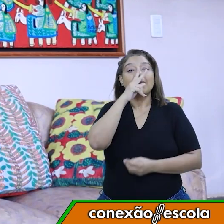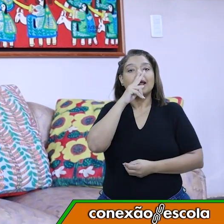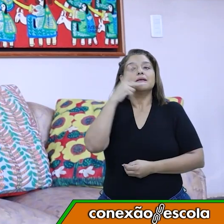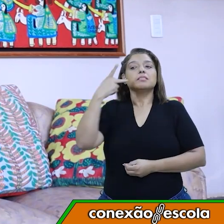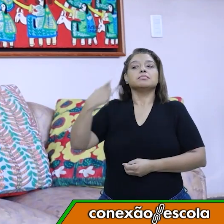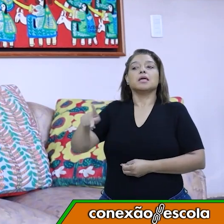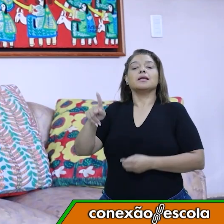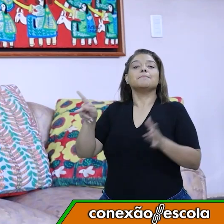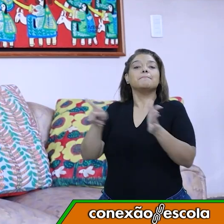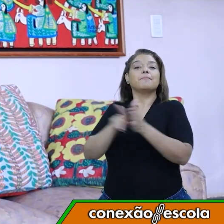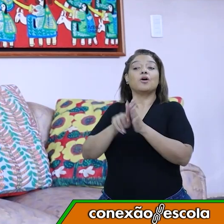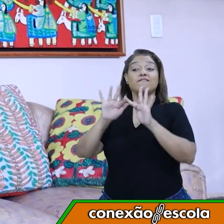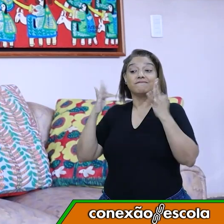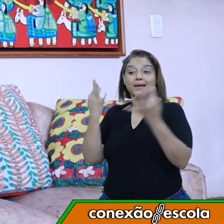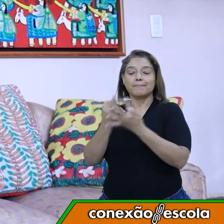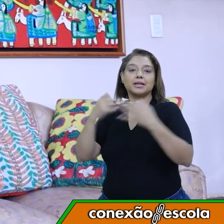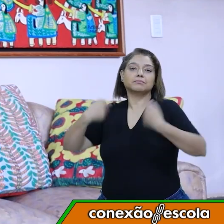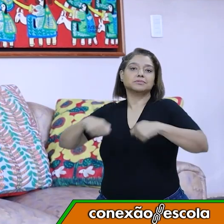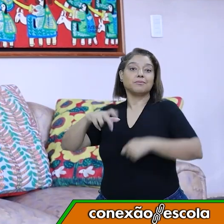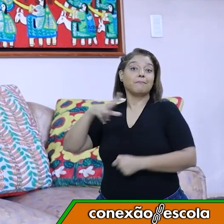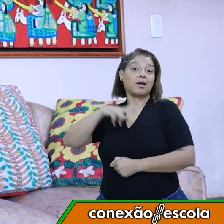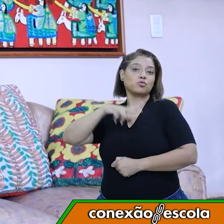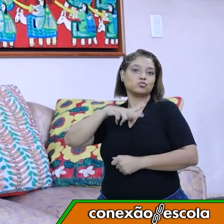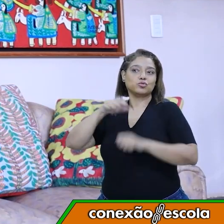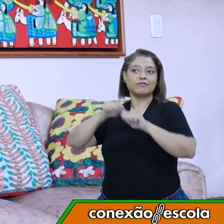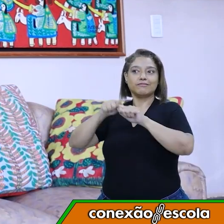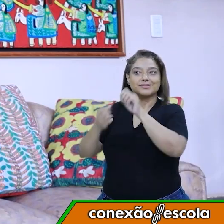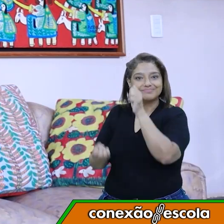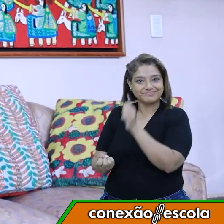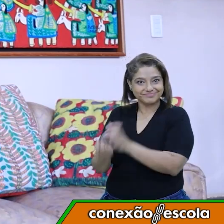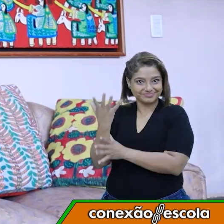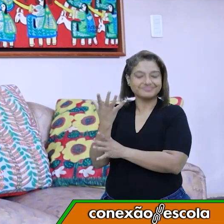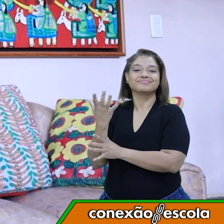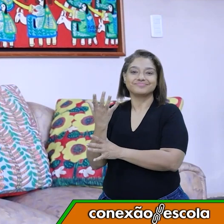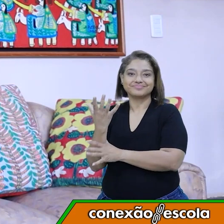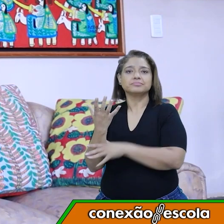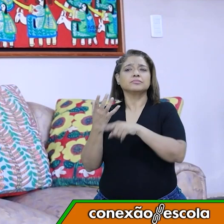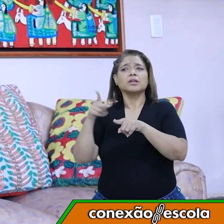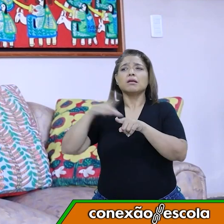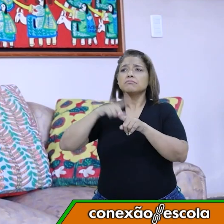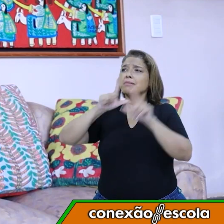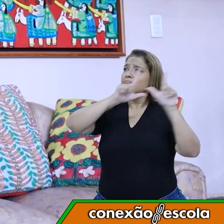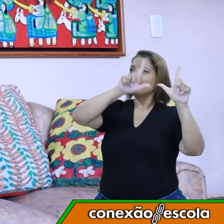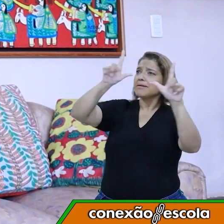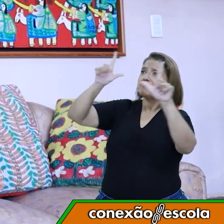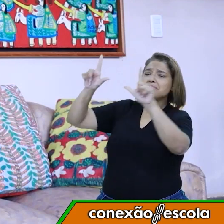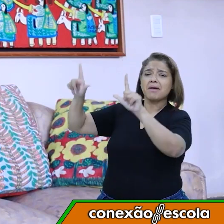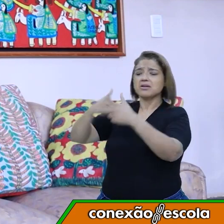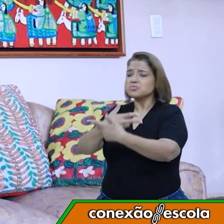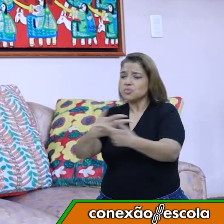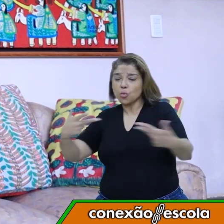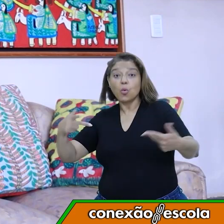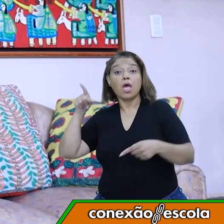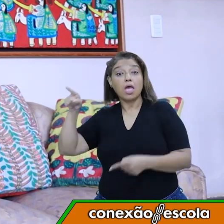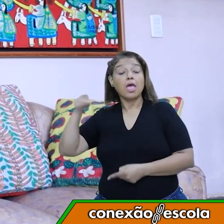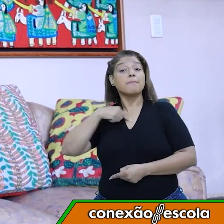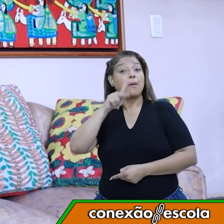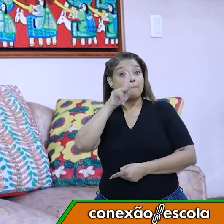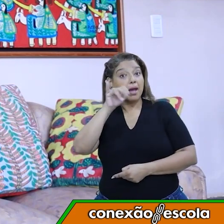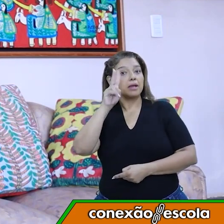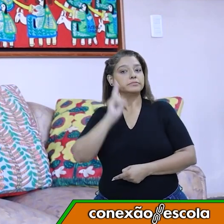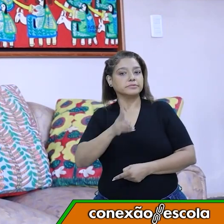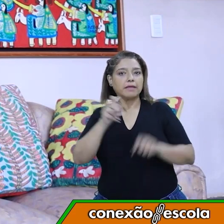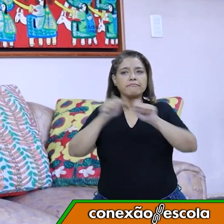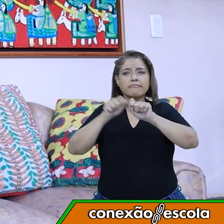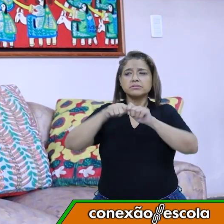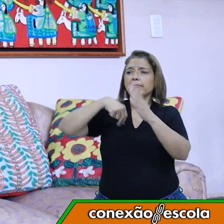família. E essas obras que vocês estão vendo aqui, era a obra que cada exposição que meu pai fazia, eu guardava 3 obras para a